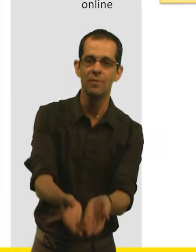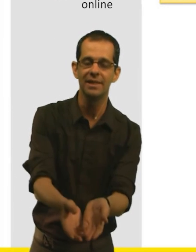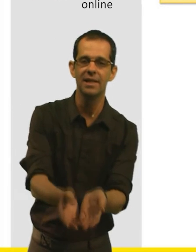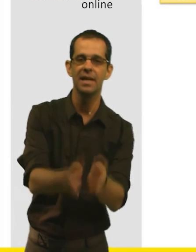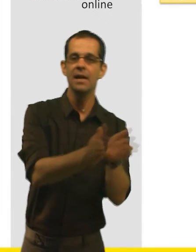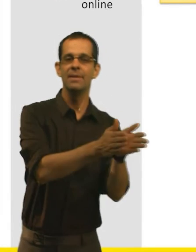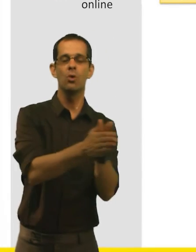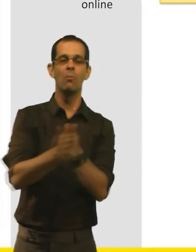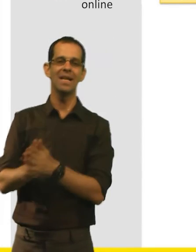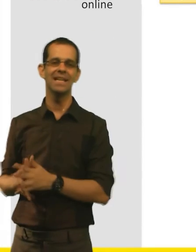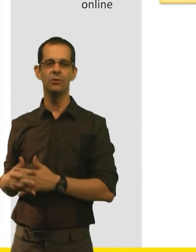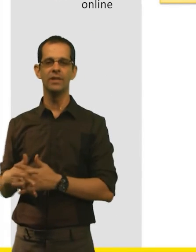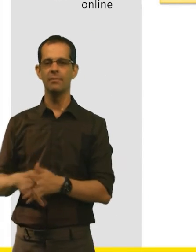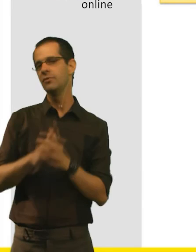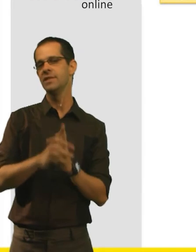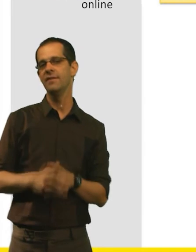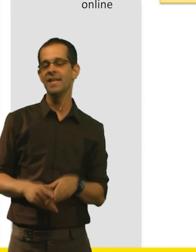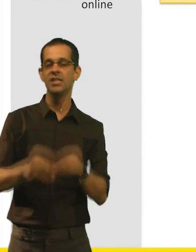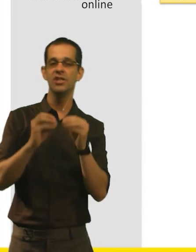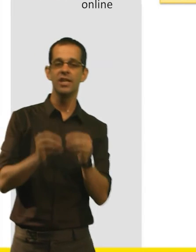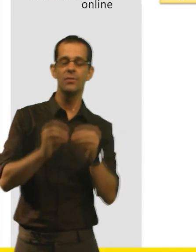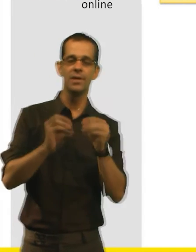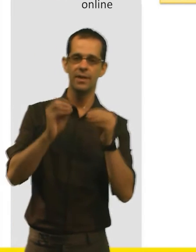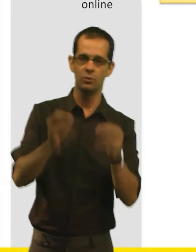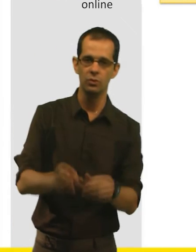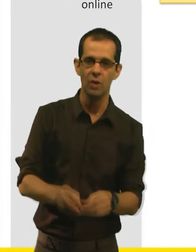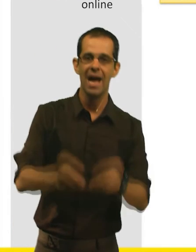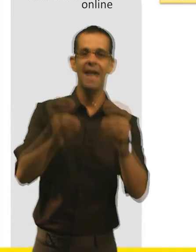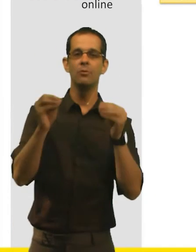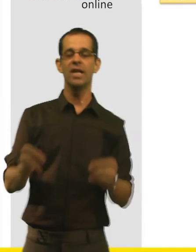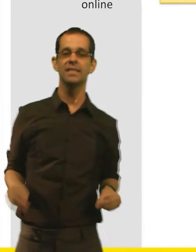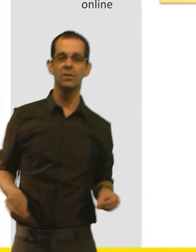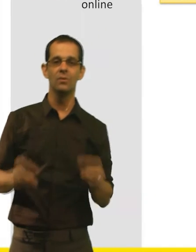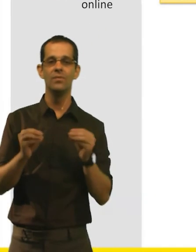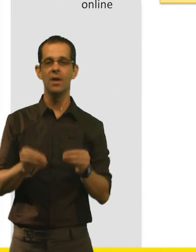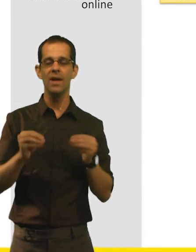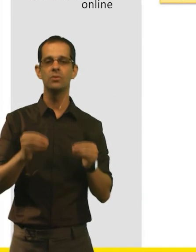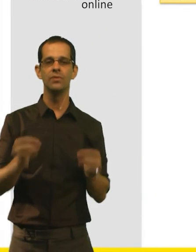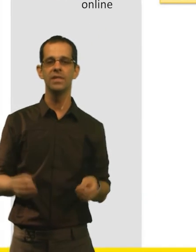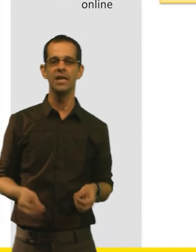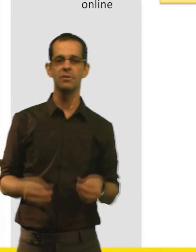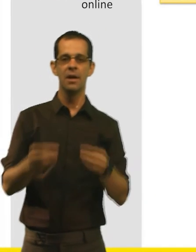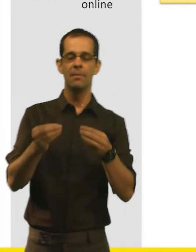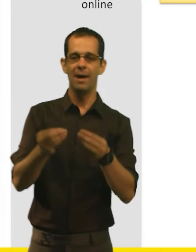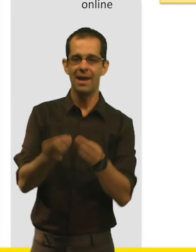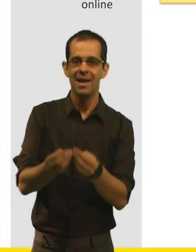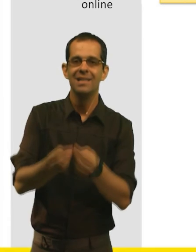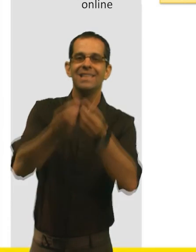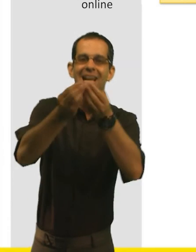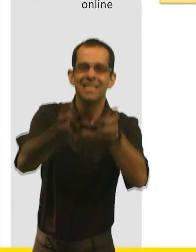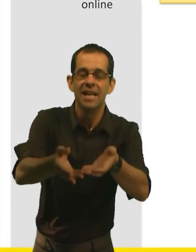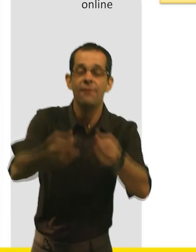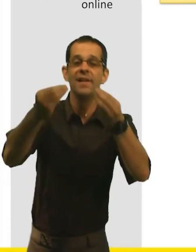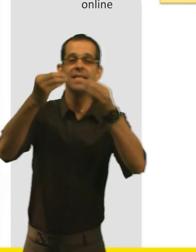felicidade momentânea, mas com o passar do tempo você vai ver que dinheiro não é tudo. A remuneração não é suficiente para